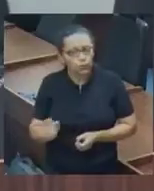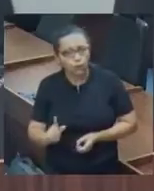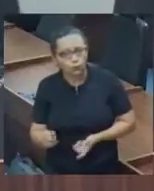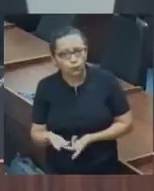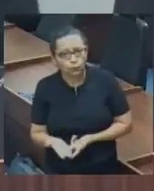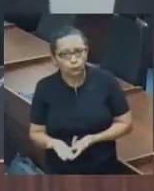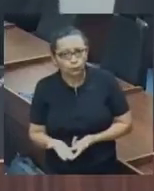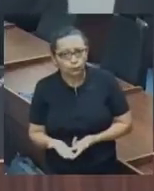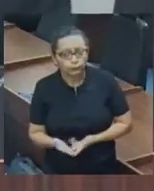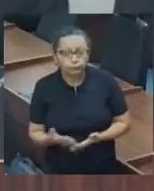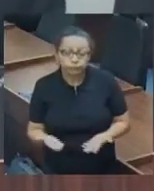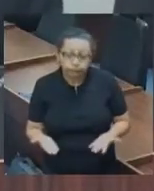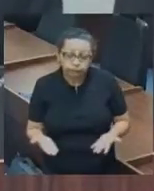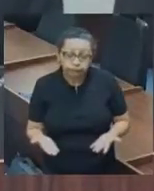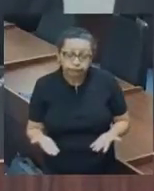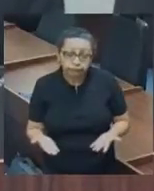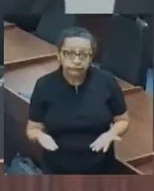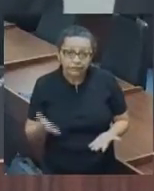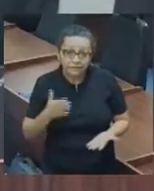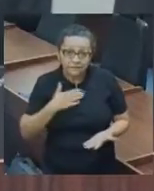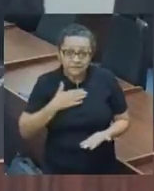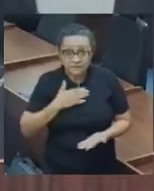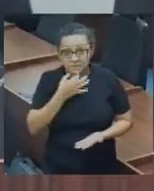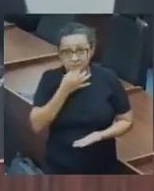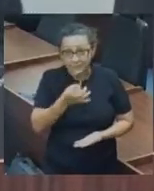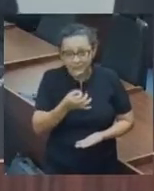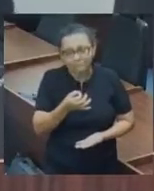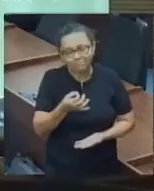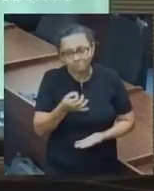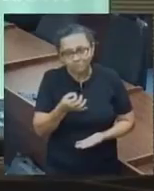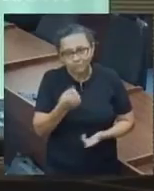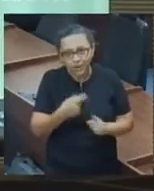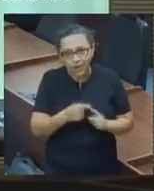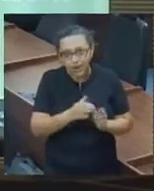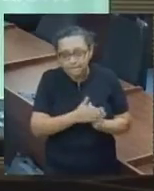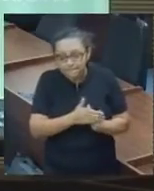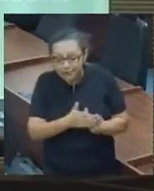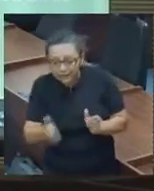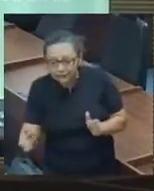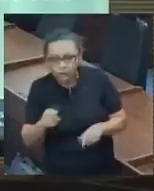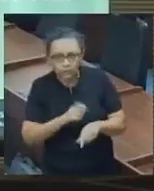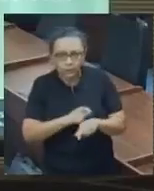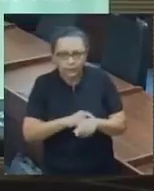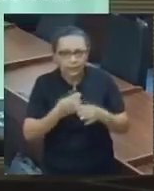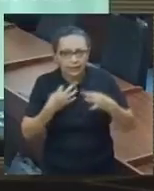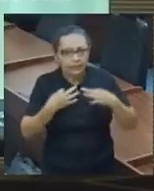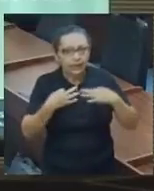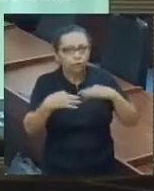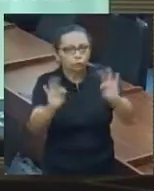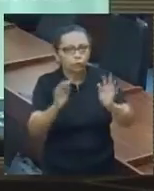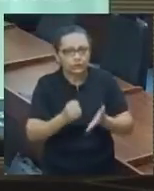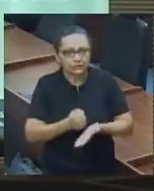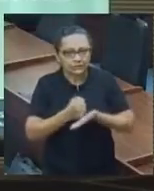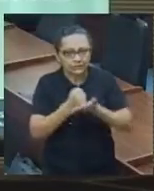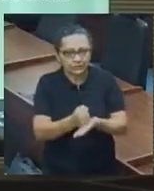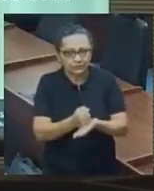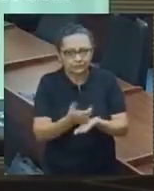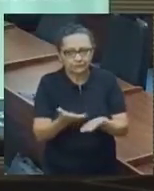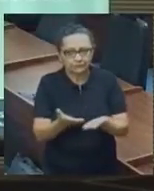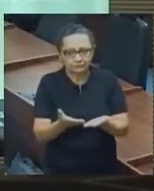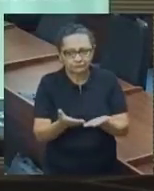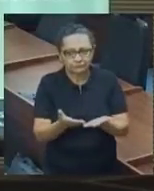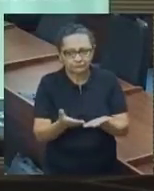olha eu diria que a partir do momento em que a tecnologia assistiva é ela